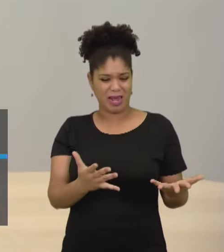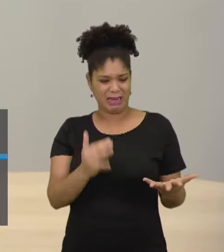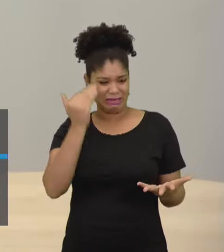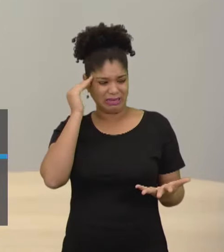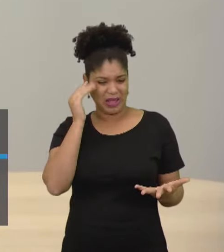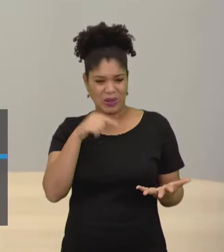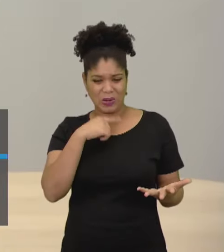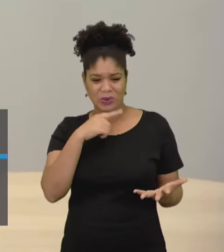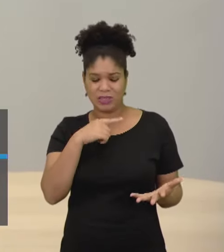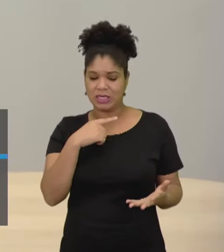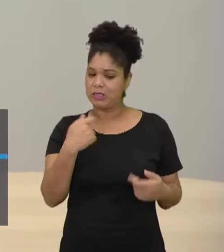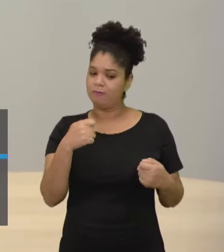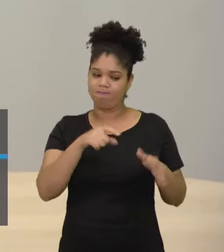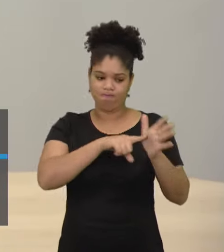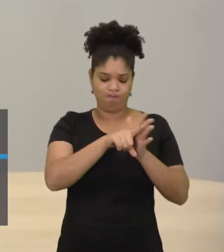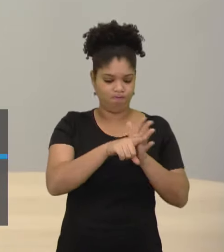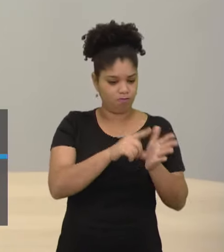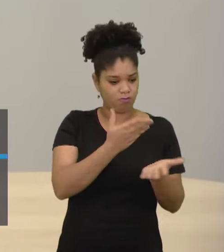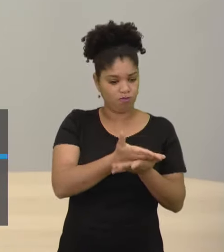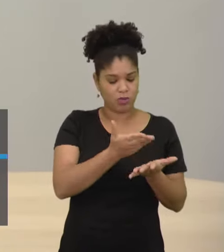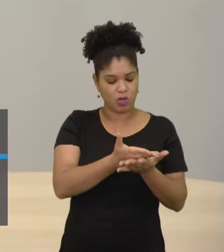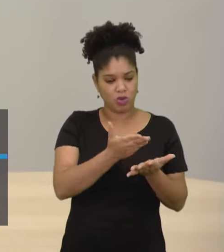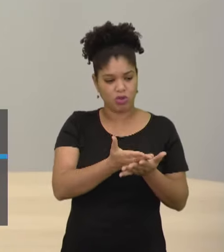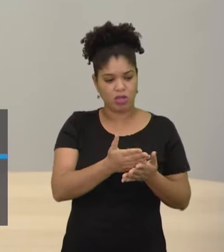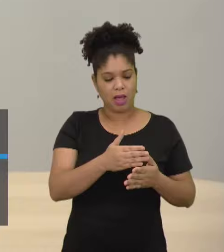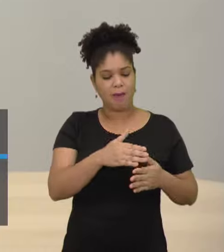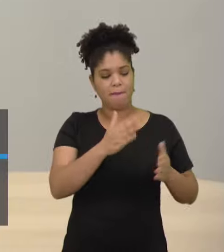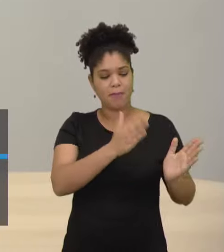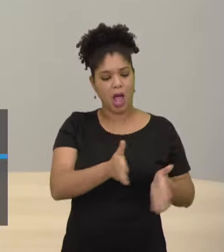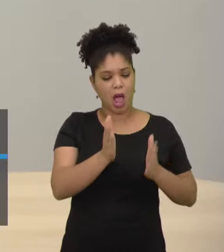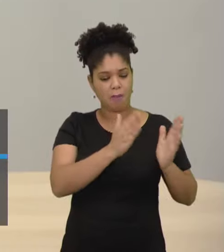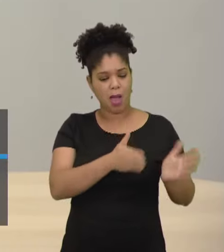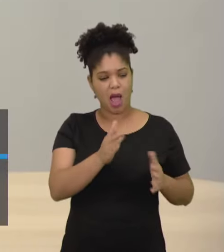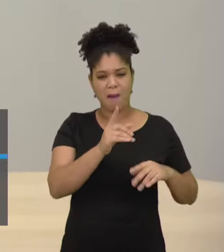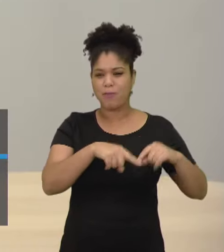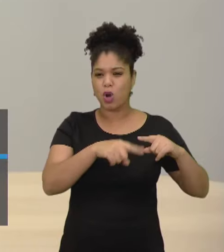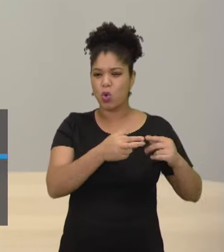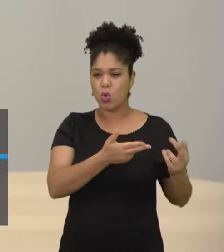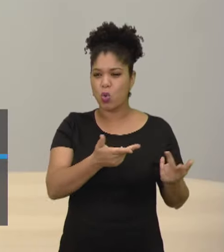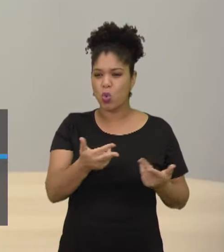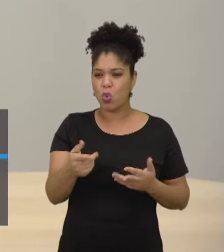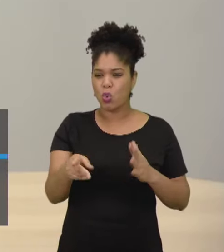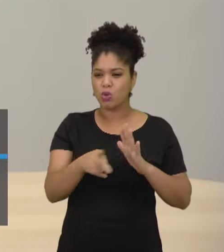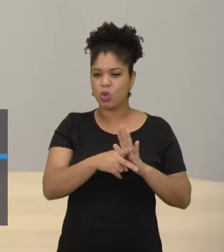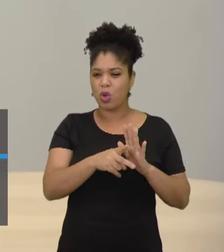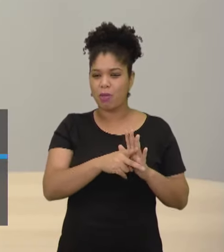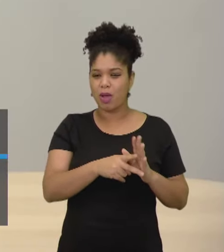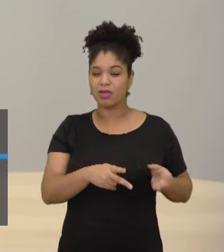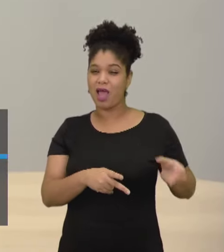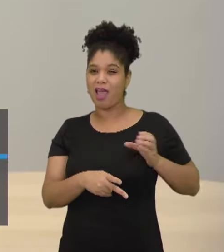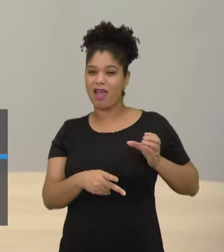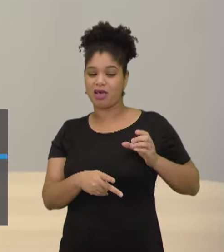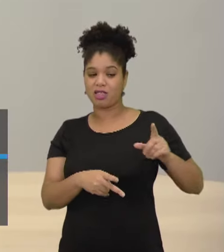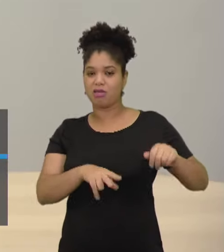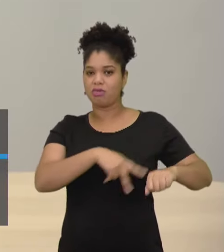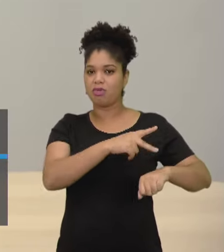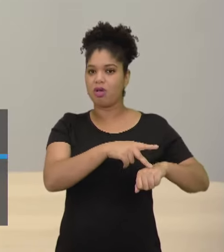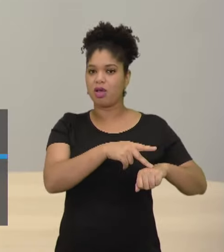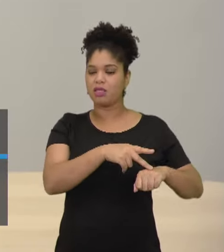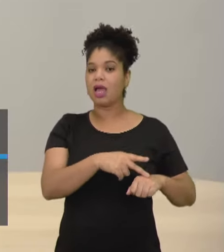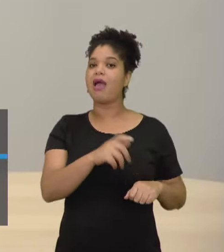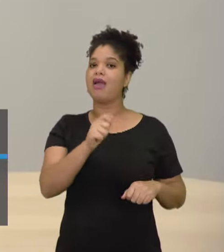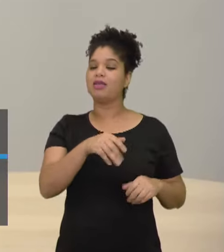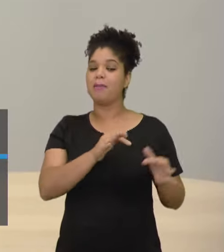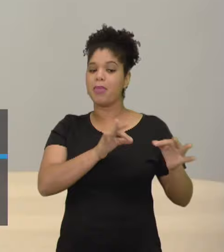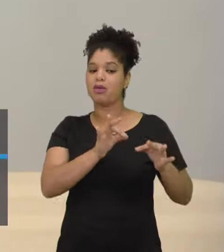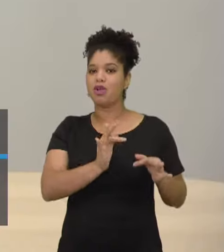de riqueza nacional, você não tem como planejar a sobrevivência dessa sociedade. Porque na medida em que a gente não